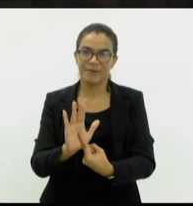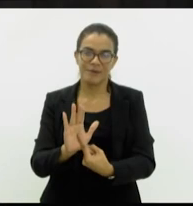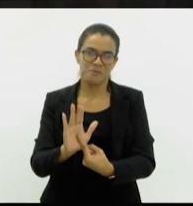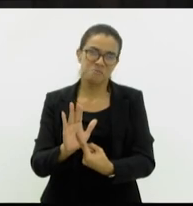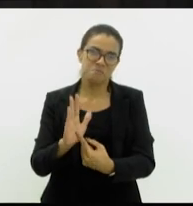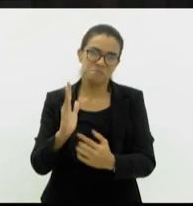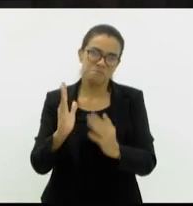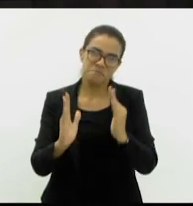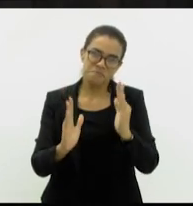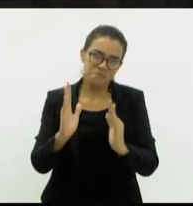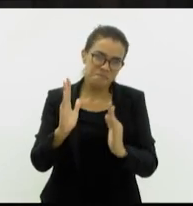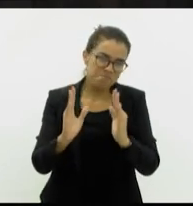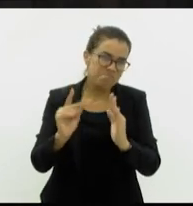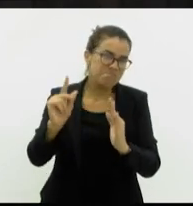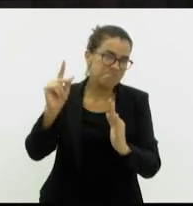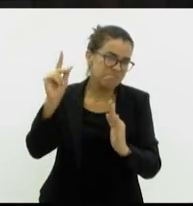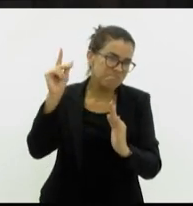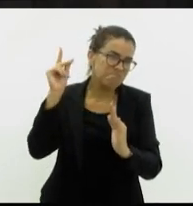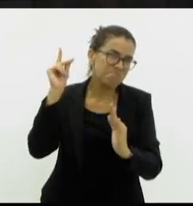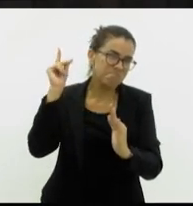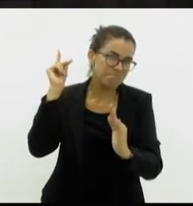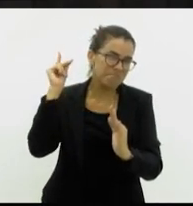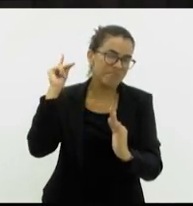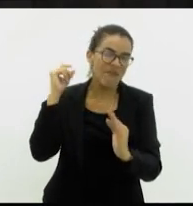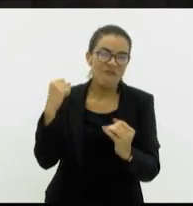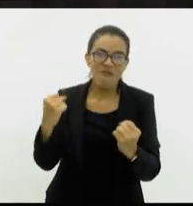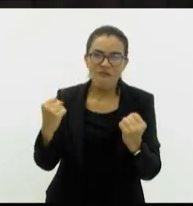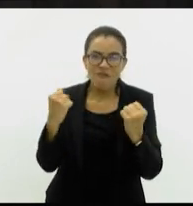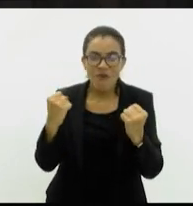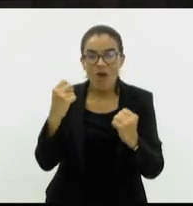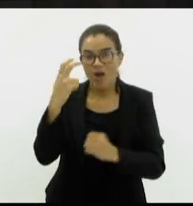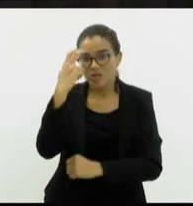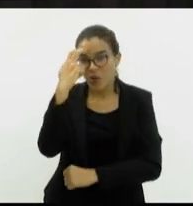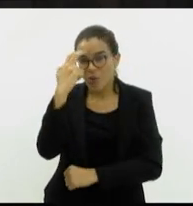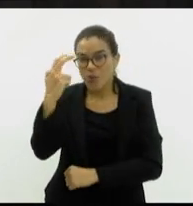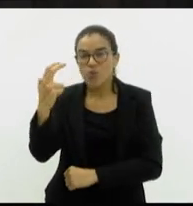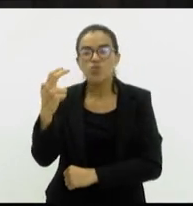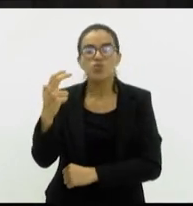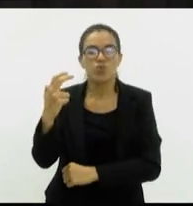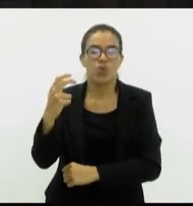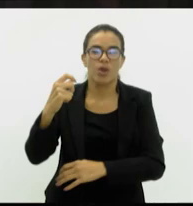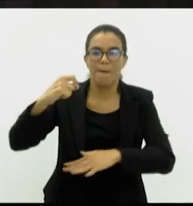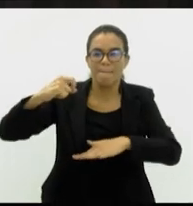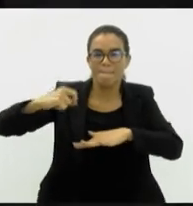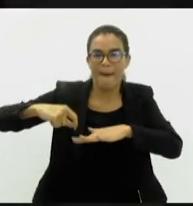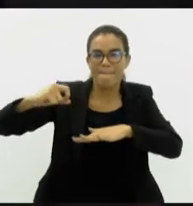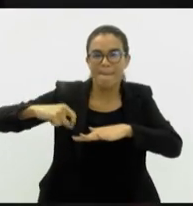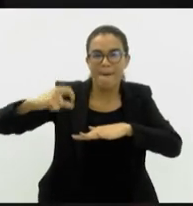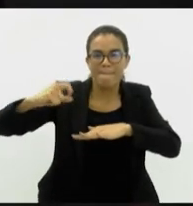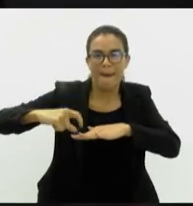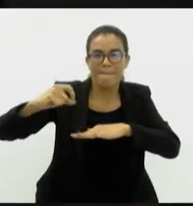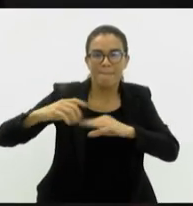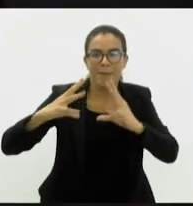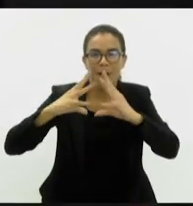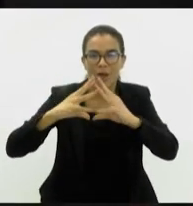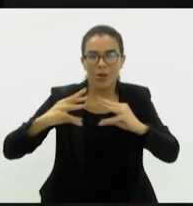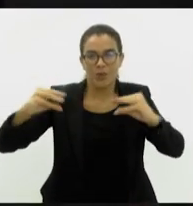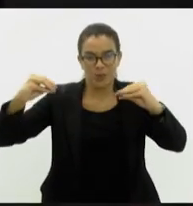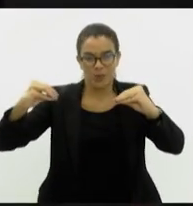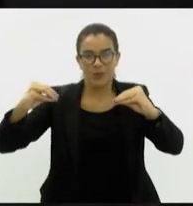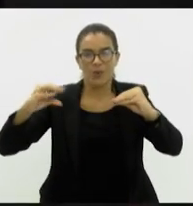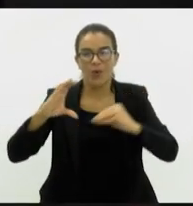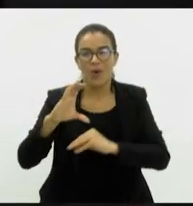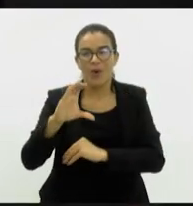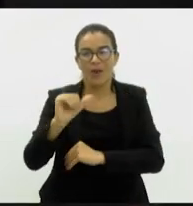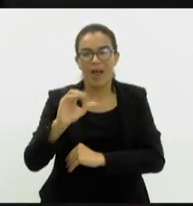época onde era muito forte a cultura do cacau e o senhor gosta de cultura principalmente